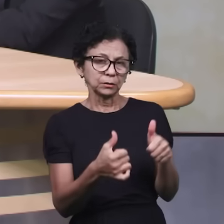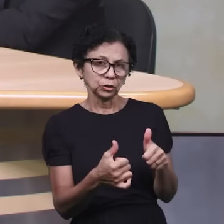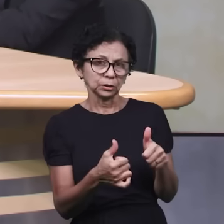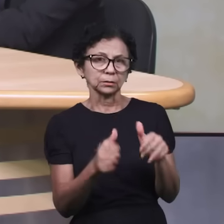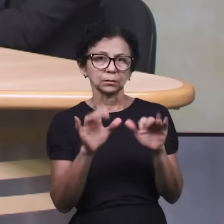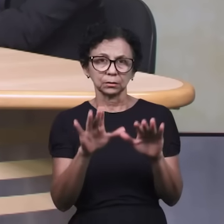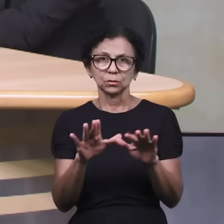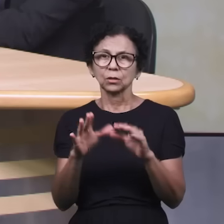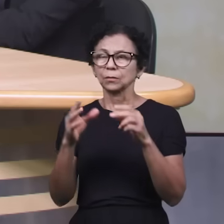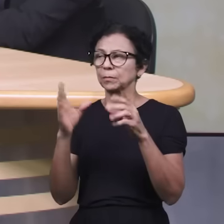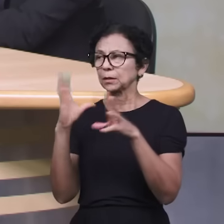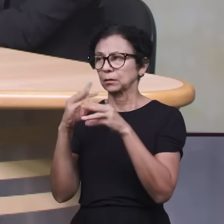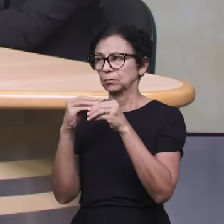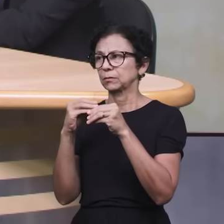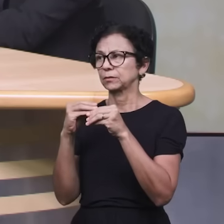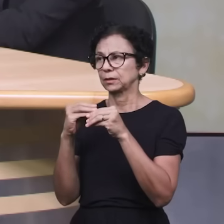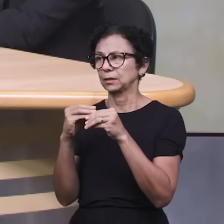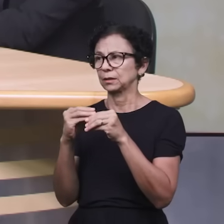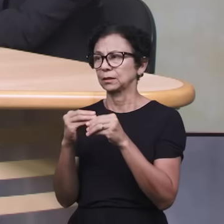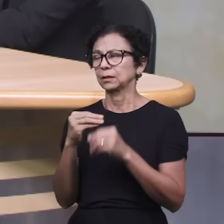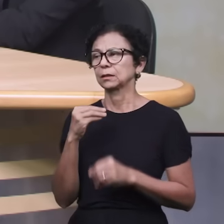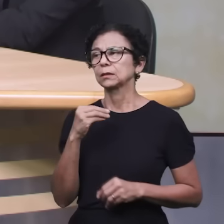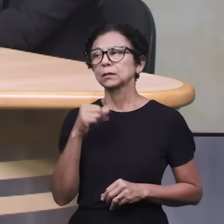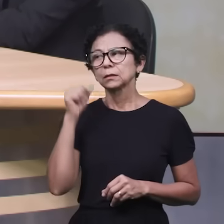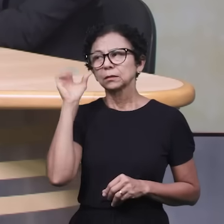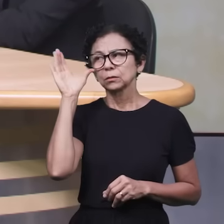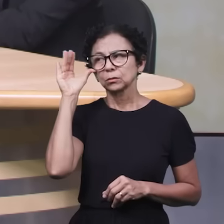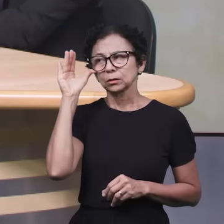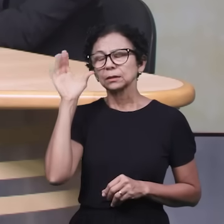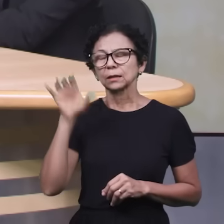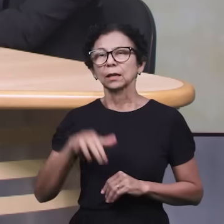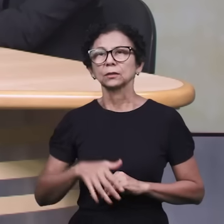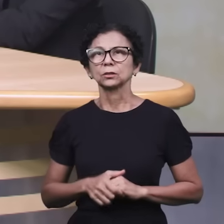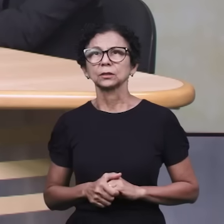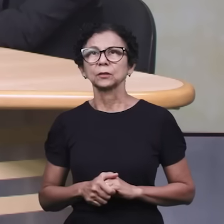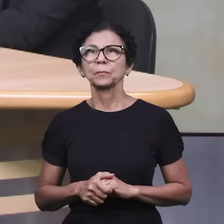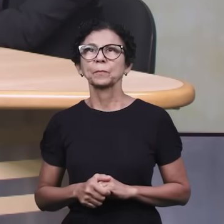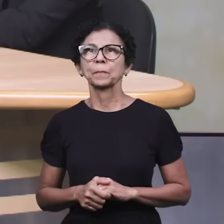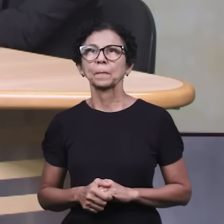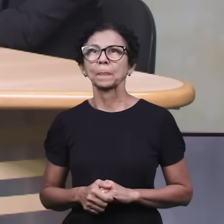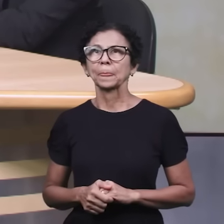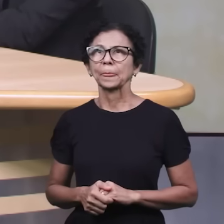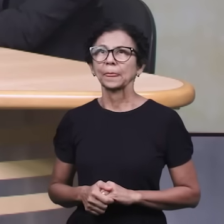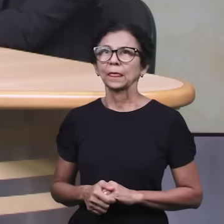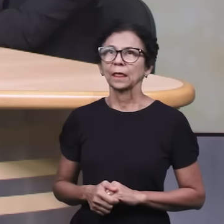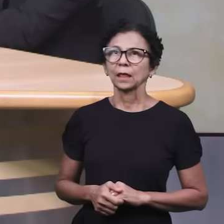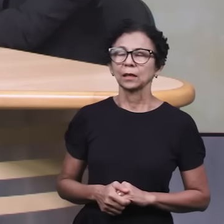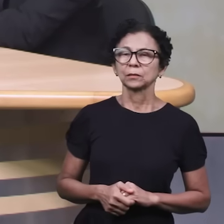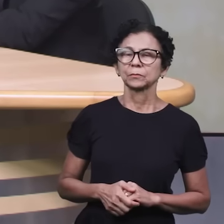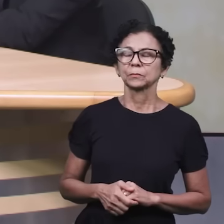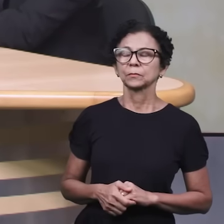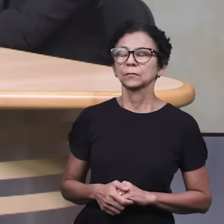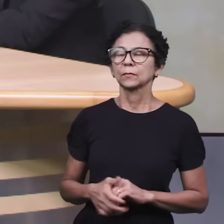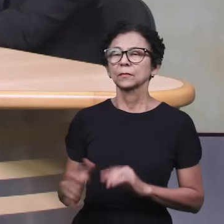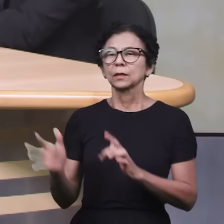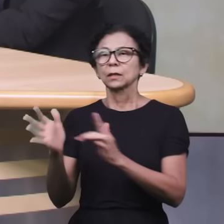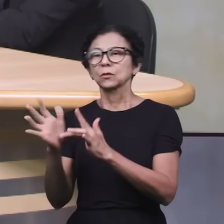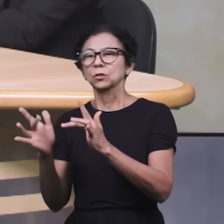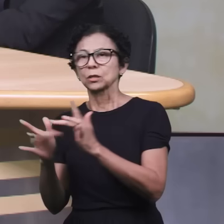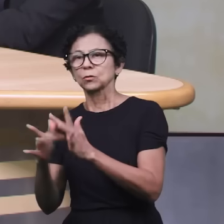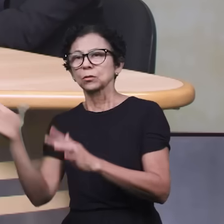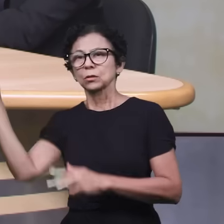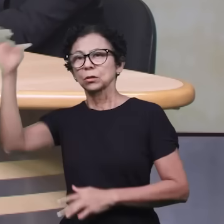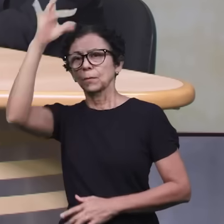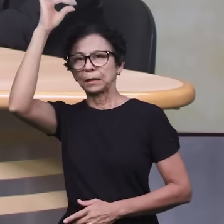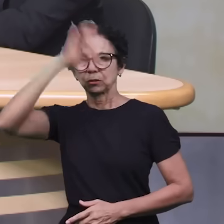o batismo é um sinal de arrependimento. É um sinal que você concluiu o seguinte, um dia você